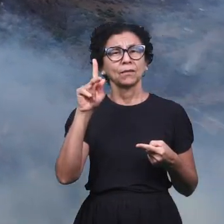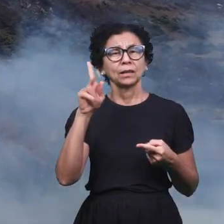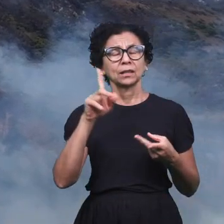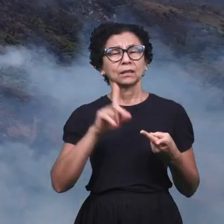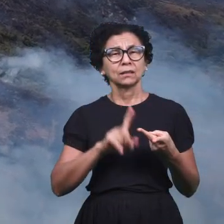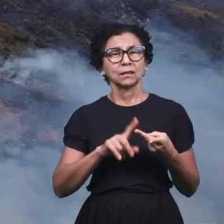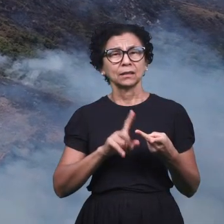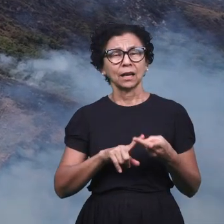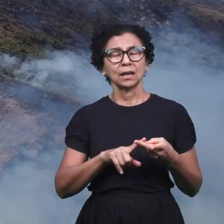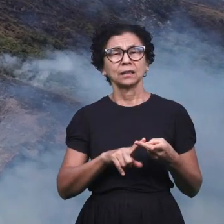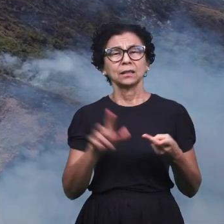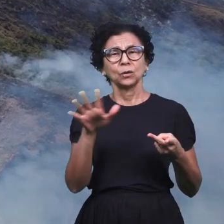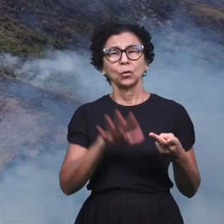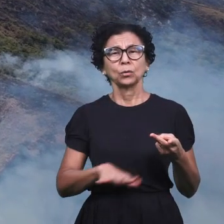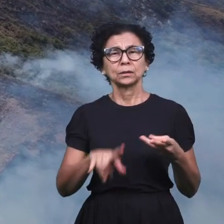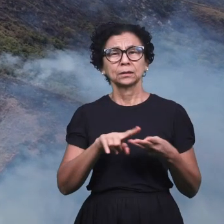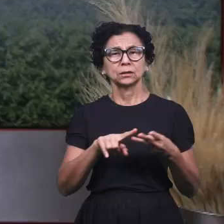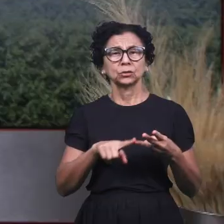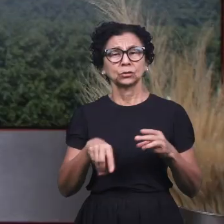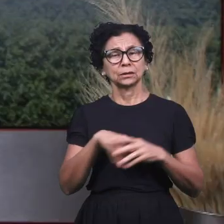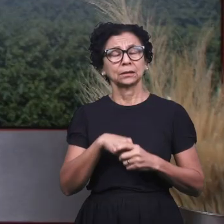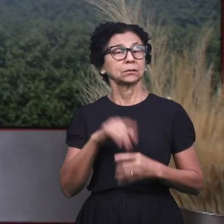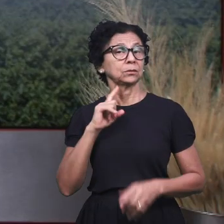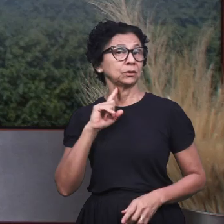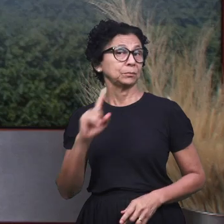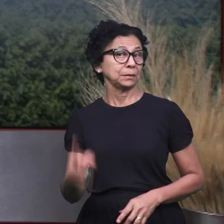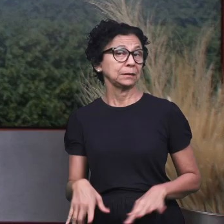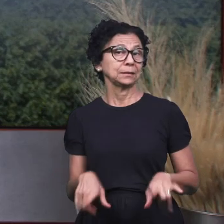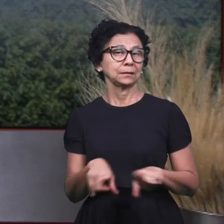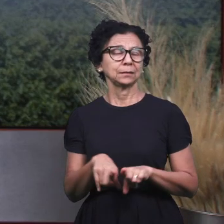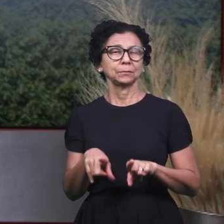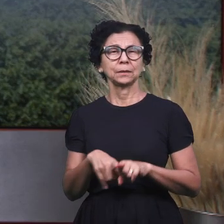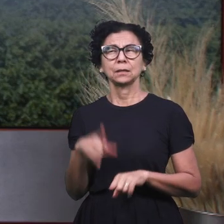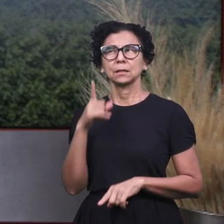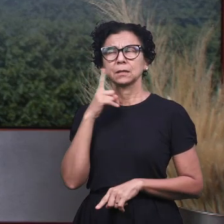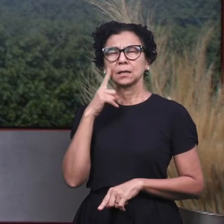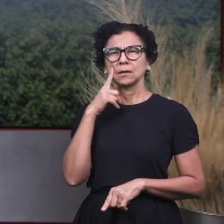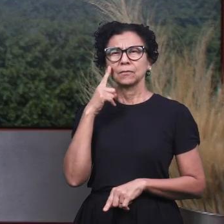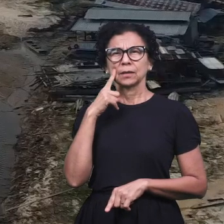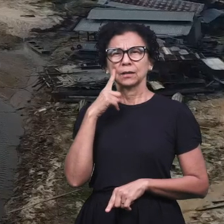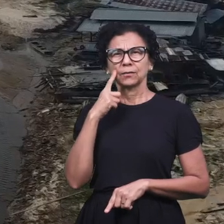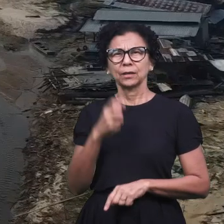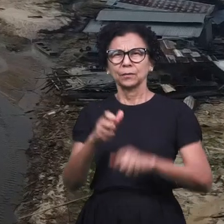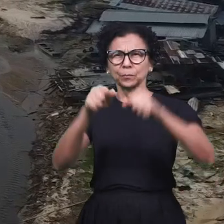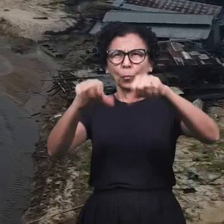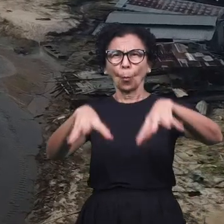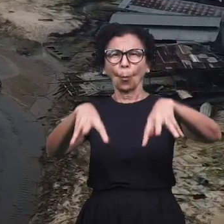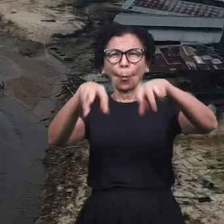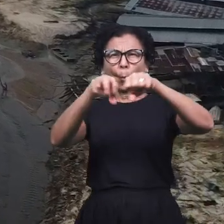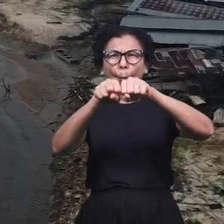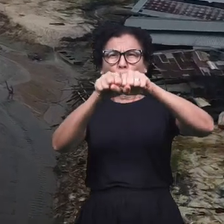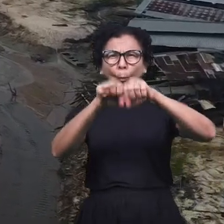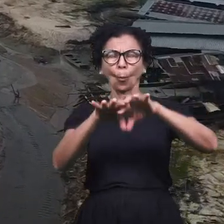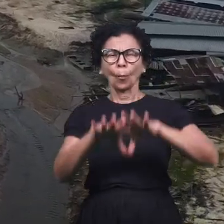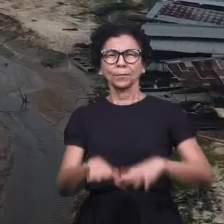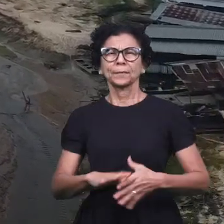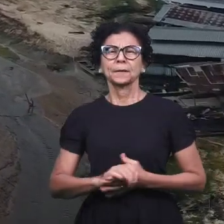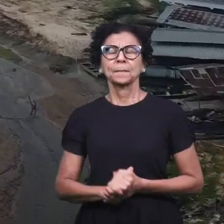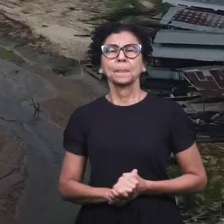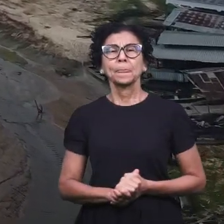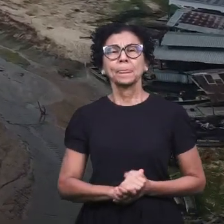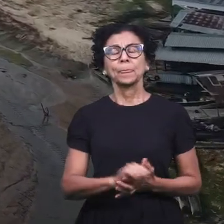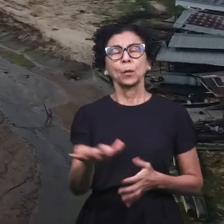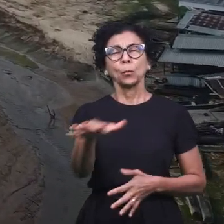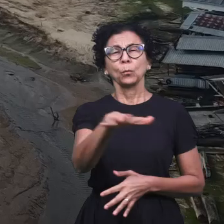e Vale do Aço, em Minas Gerais. Confira também uma matéria sobre a seca da Bacia Amazônica, a maior